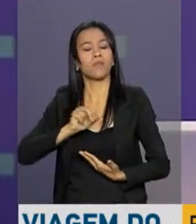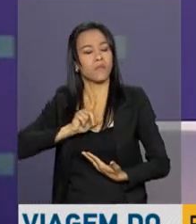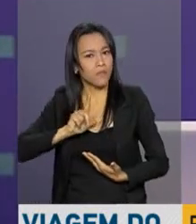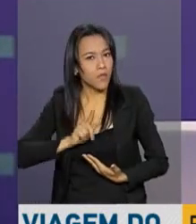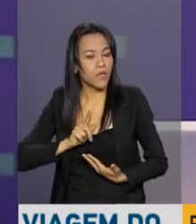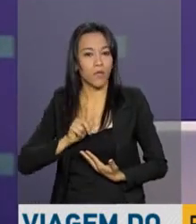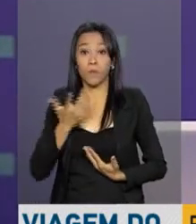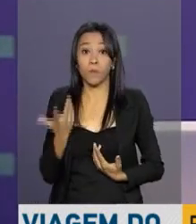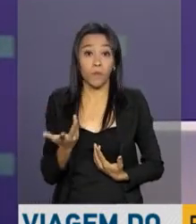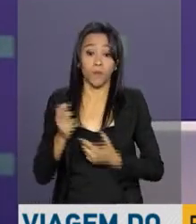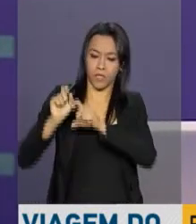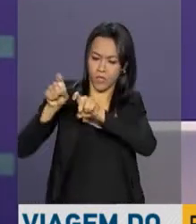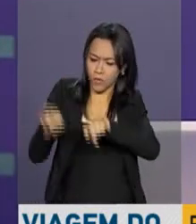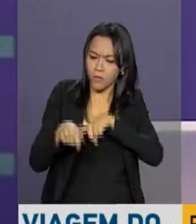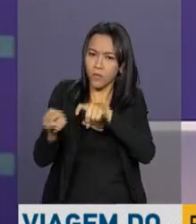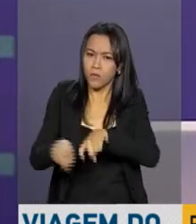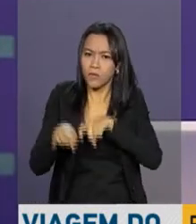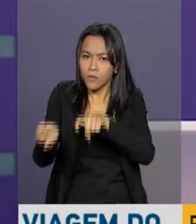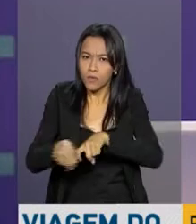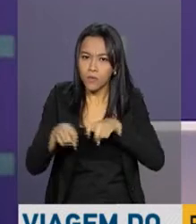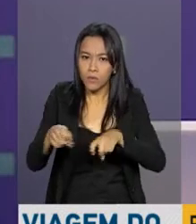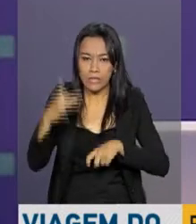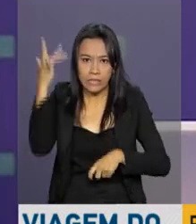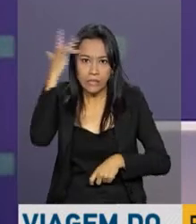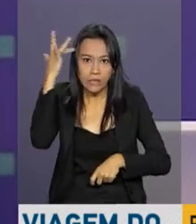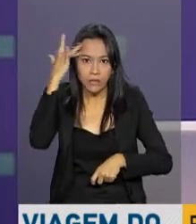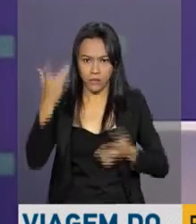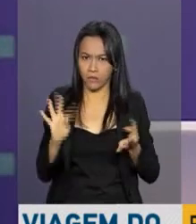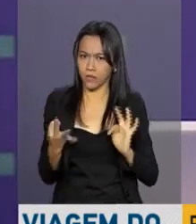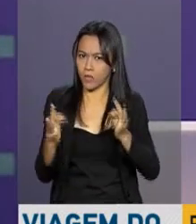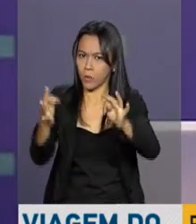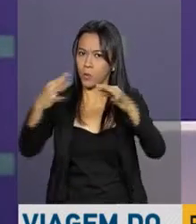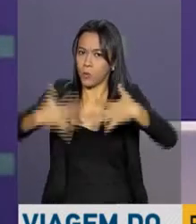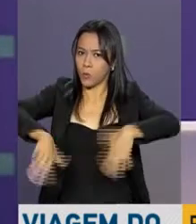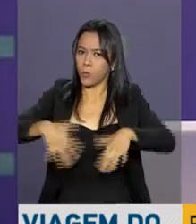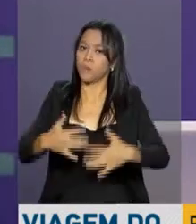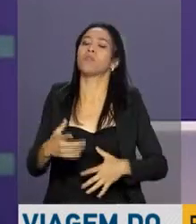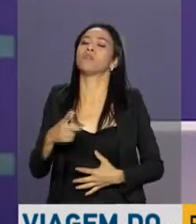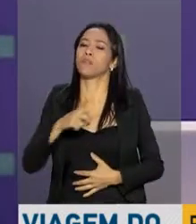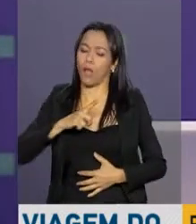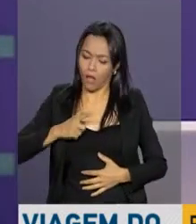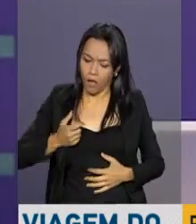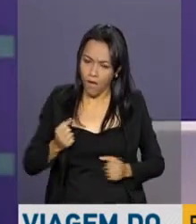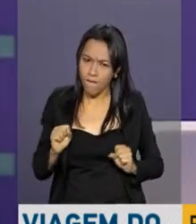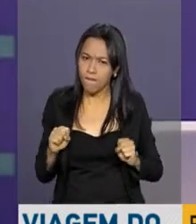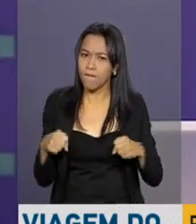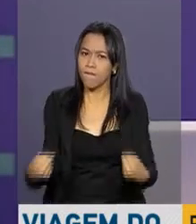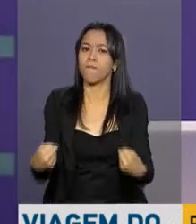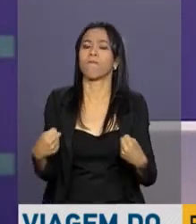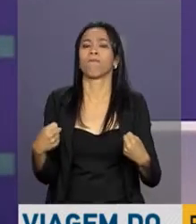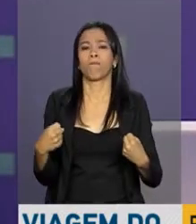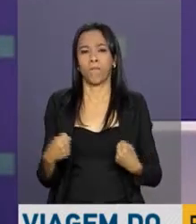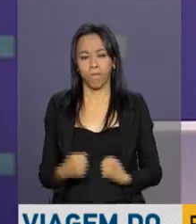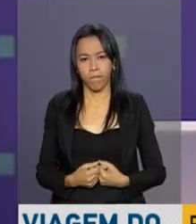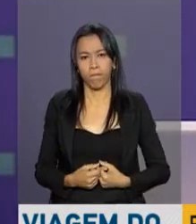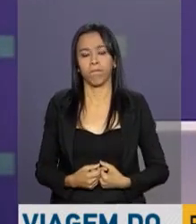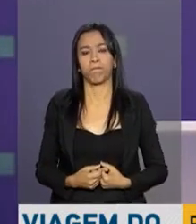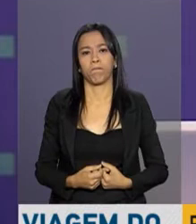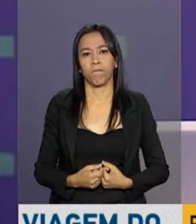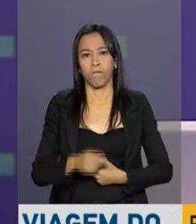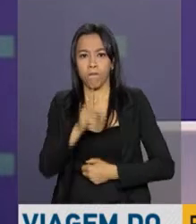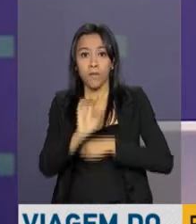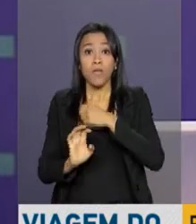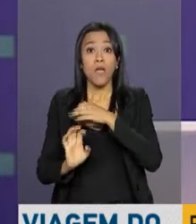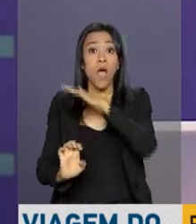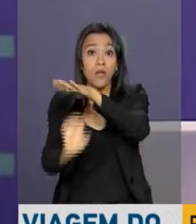uma agricultura de alta tecnologia e sustentabilidade. As empresas